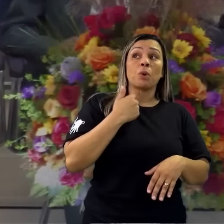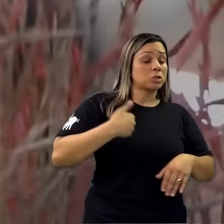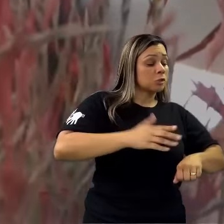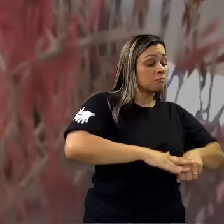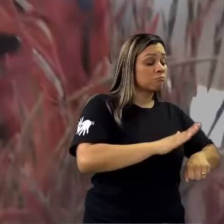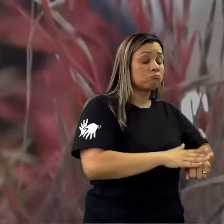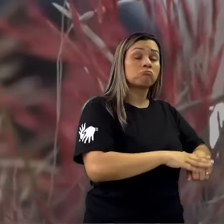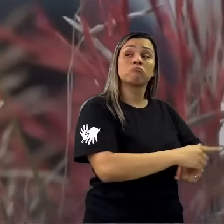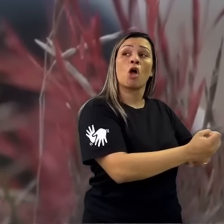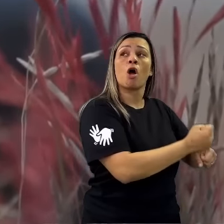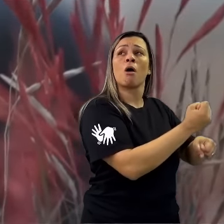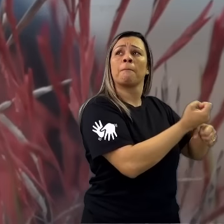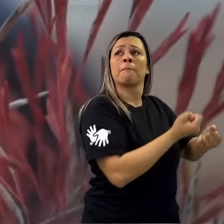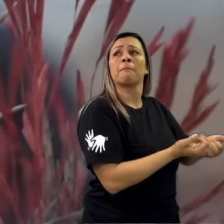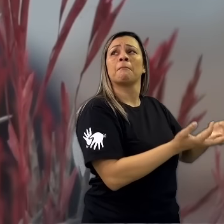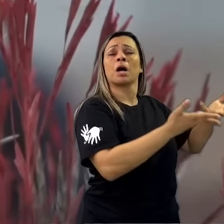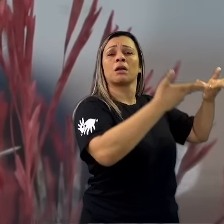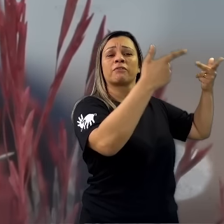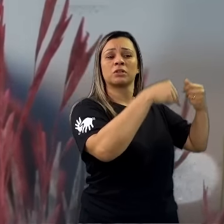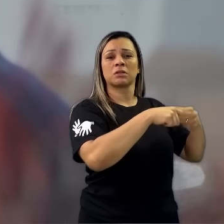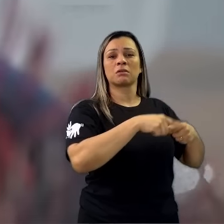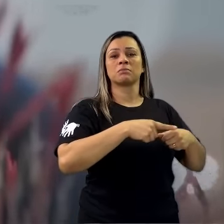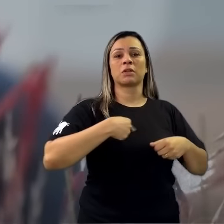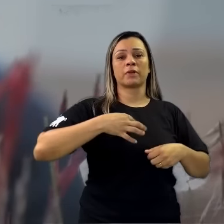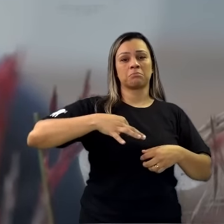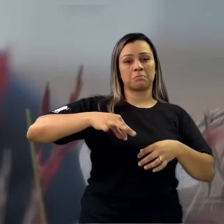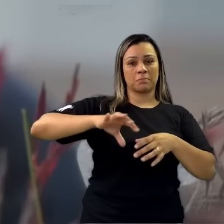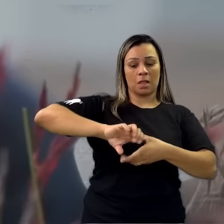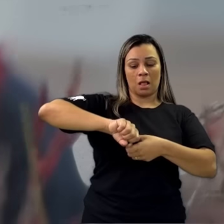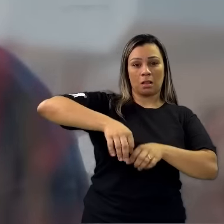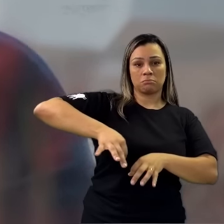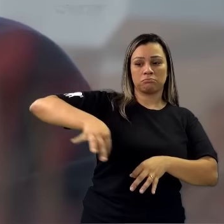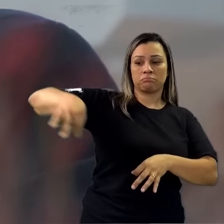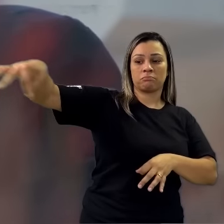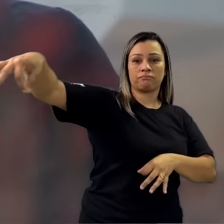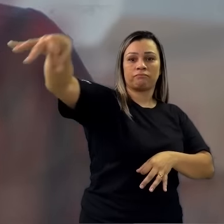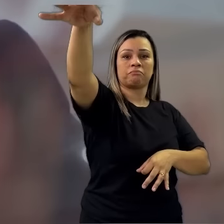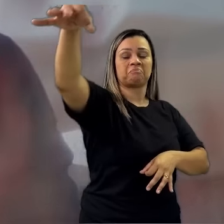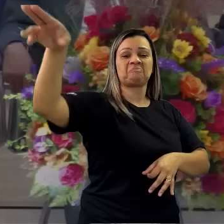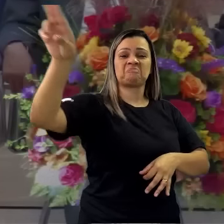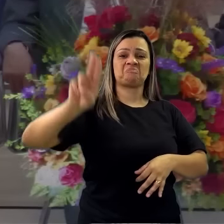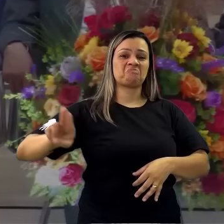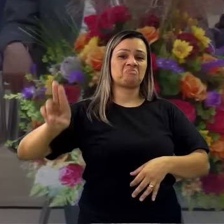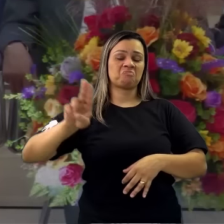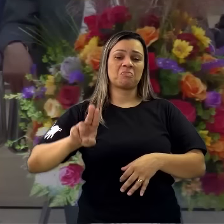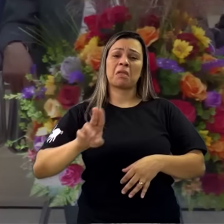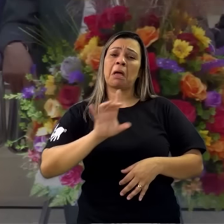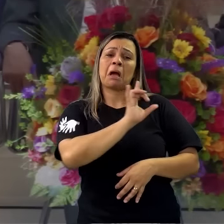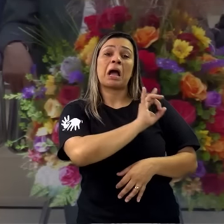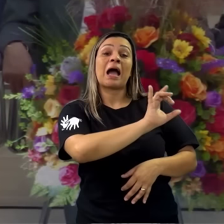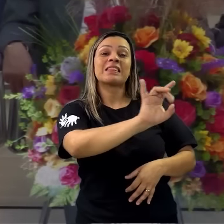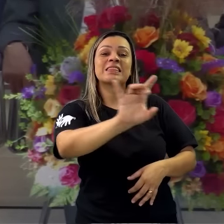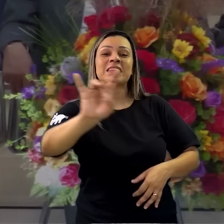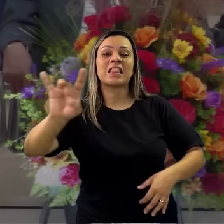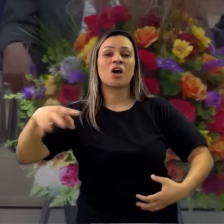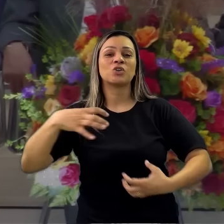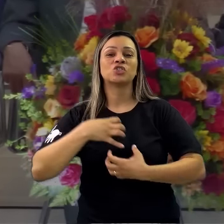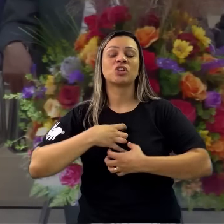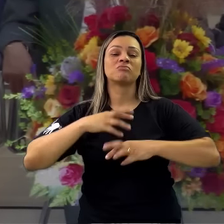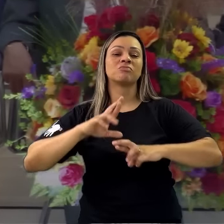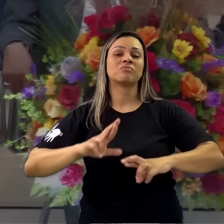Moisés tinha nas mãos Sansão nos cabelos Davi nos dedos Pedro na sombra Paulo nas veste Jesus